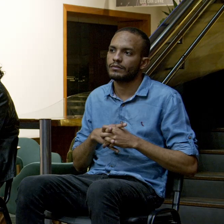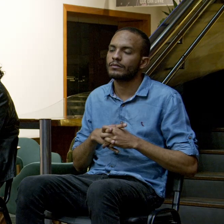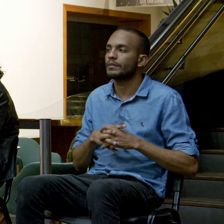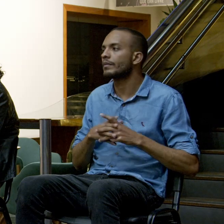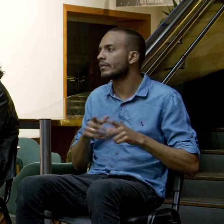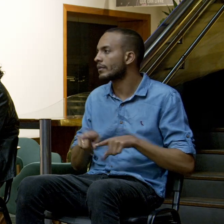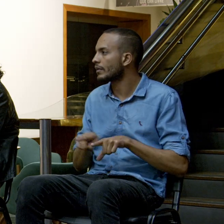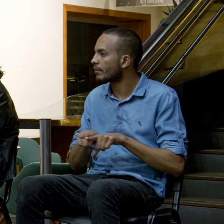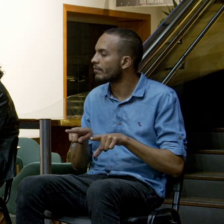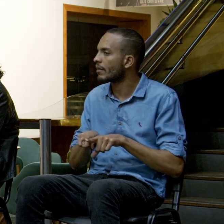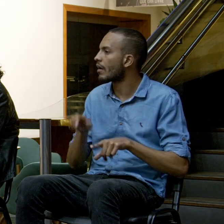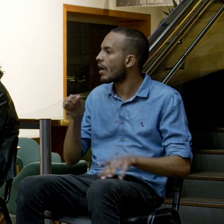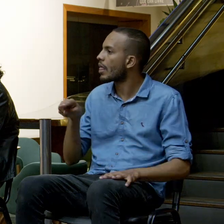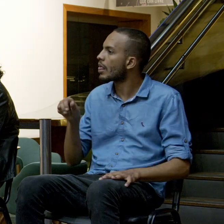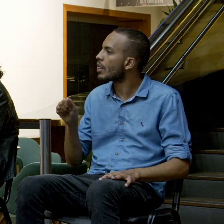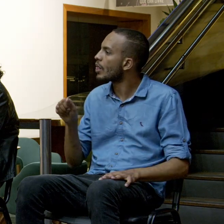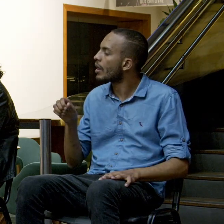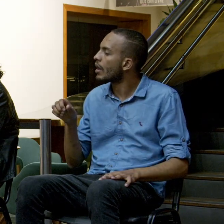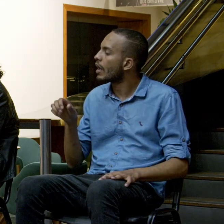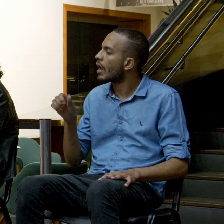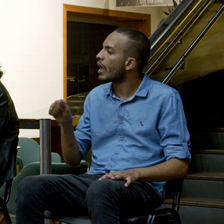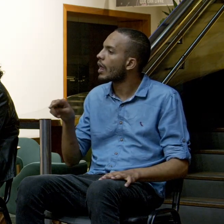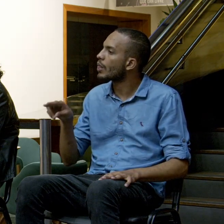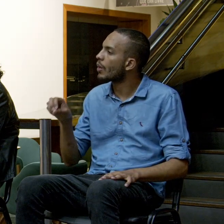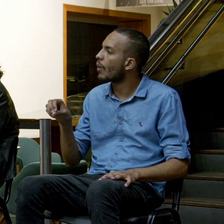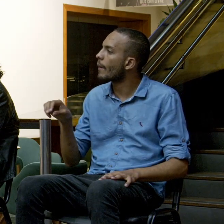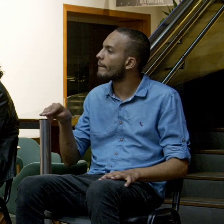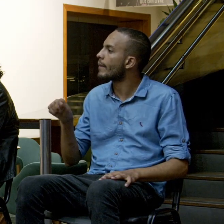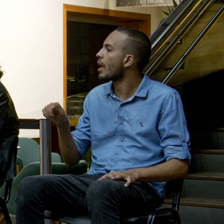que a onomatopeia me interessa muito pensar por essa